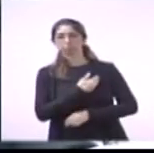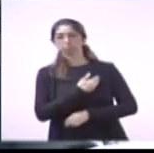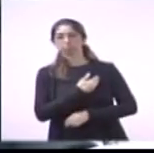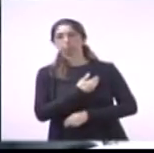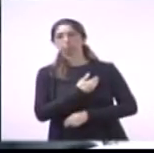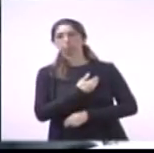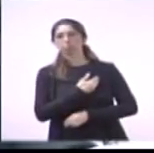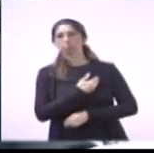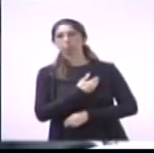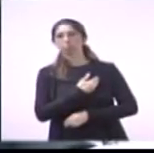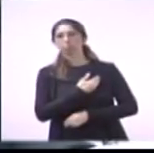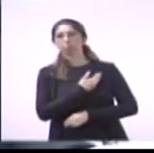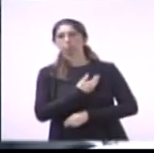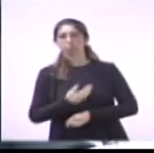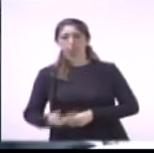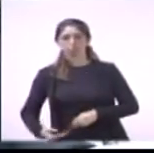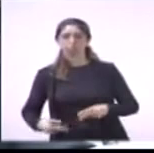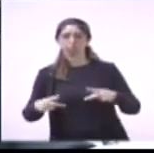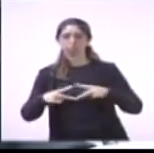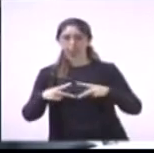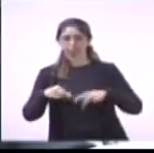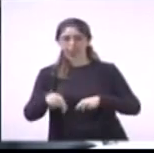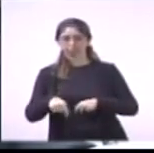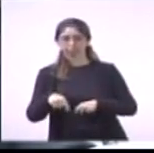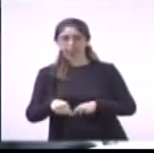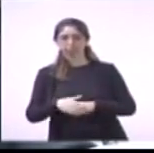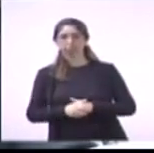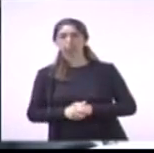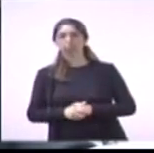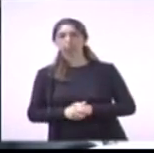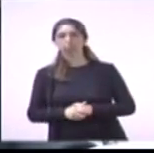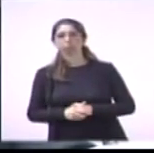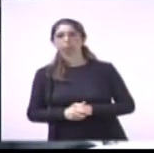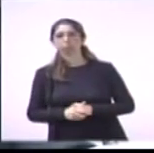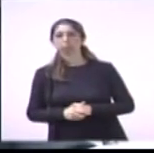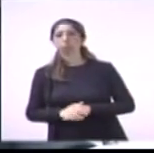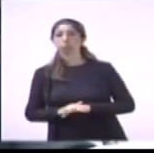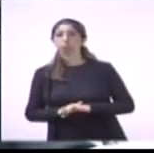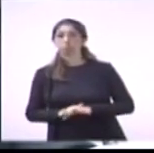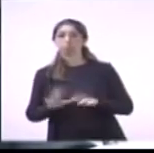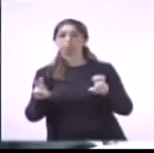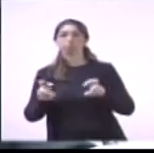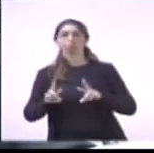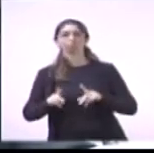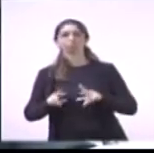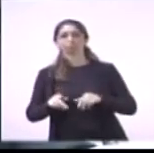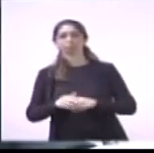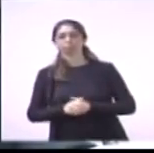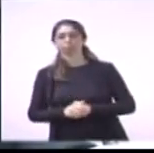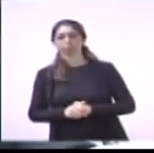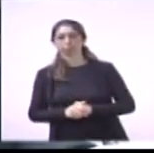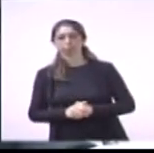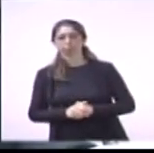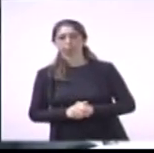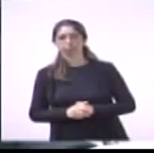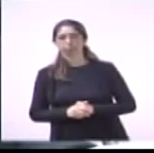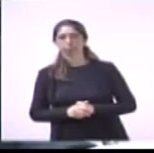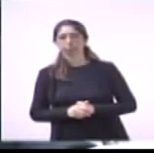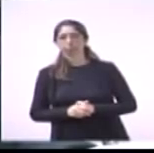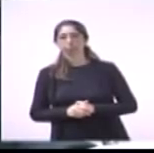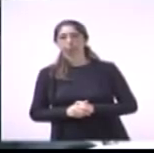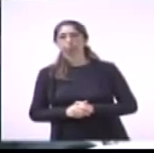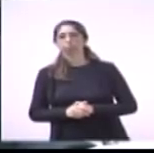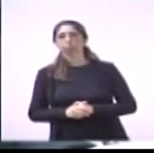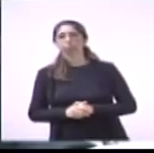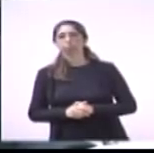o que a população espera de hoje da gente, está falando sobre ideologia de gênero, mas não está se debatendo o macro das